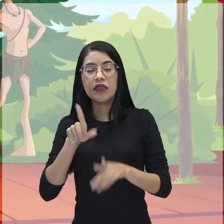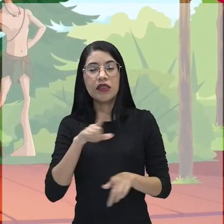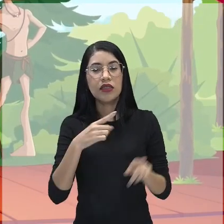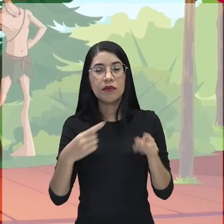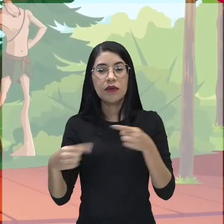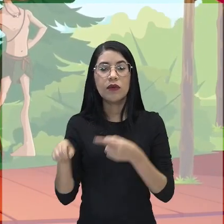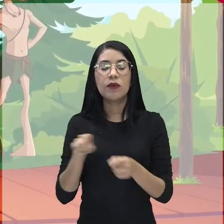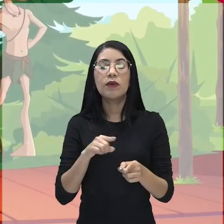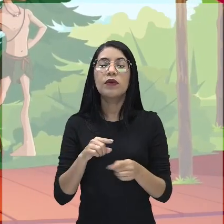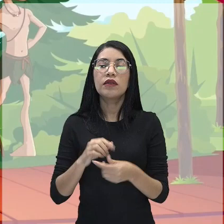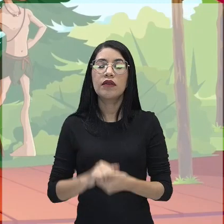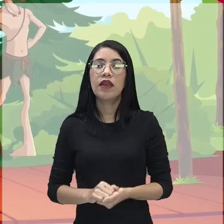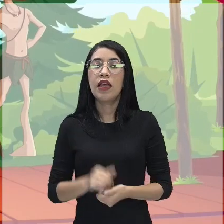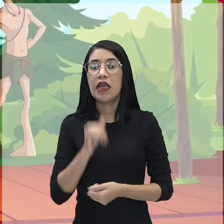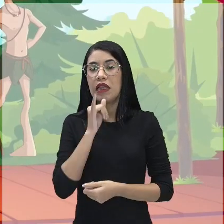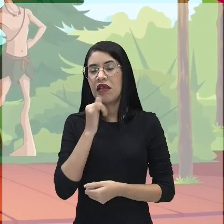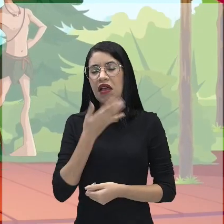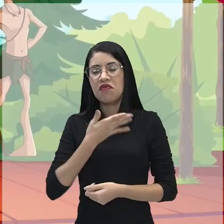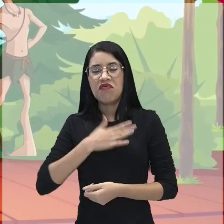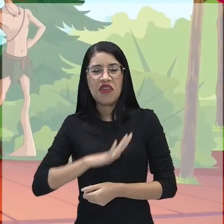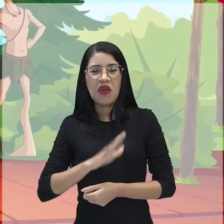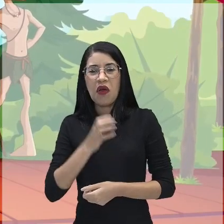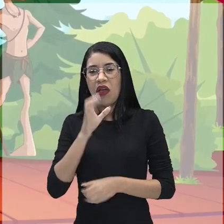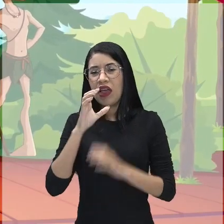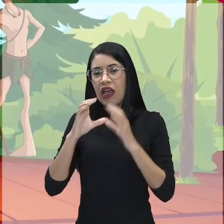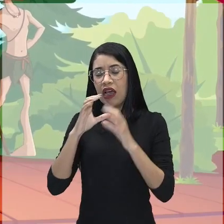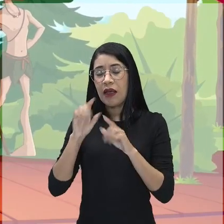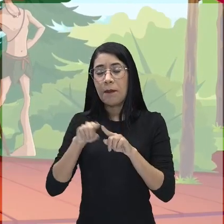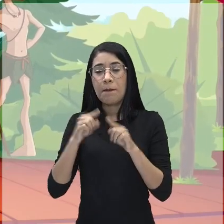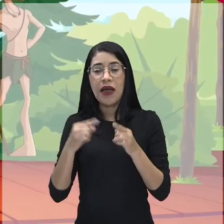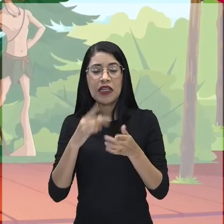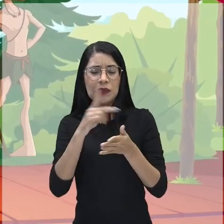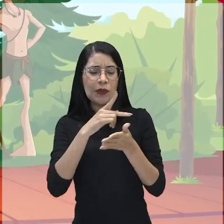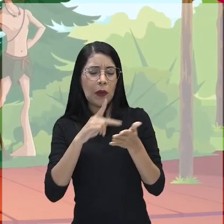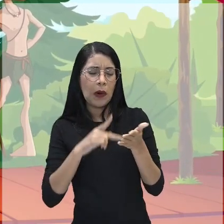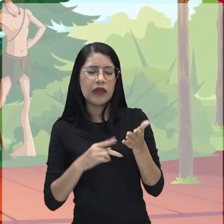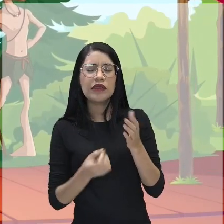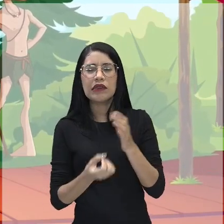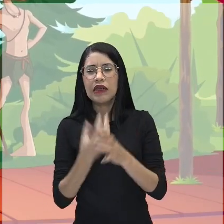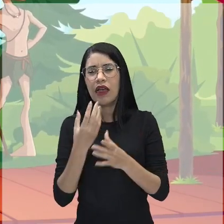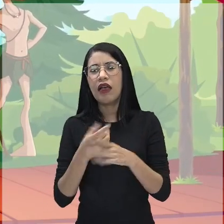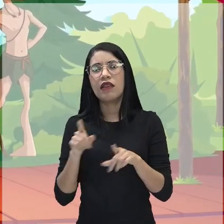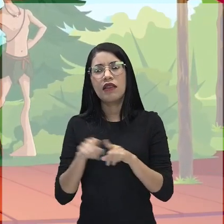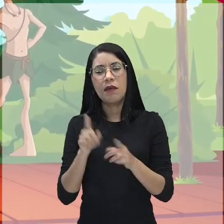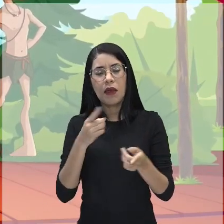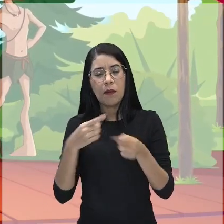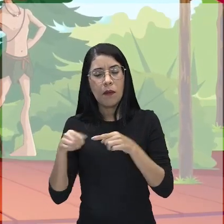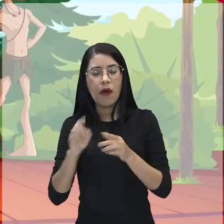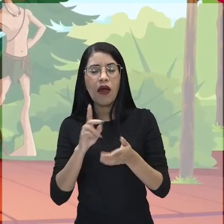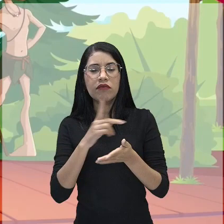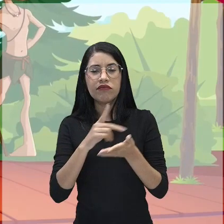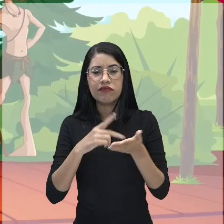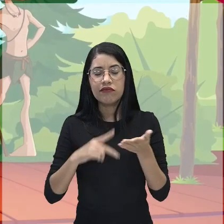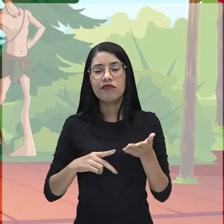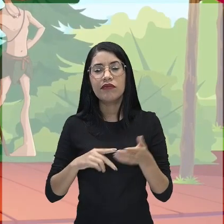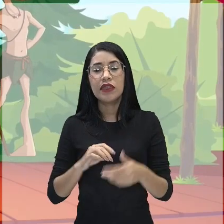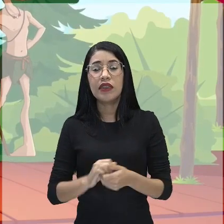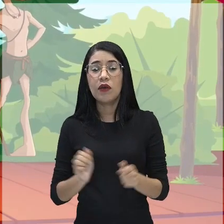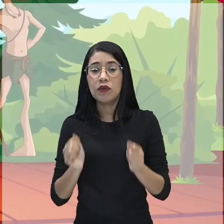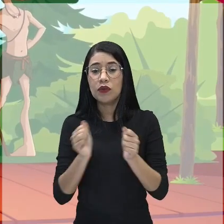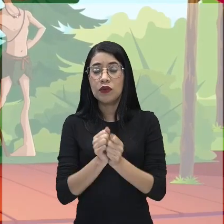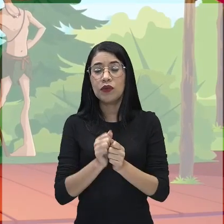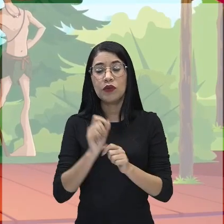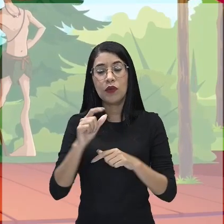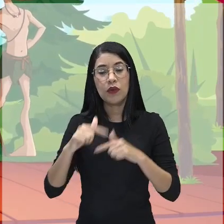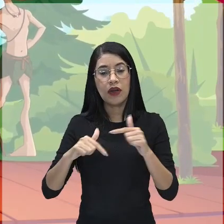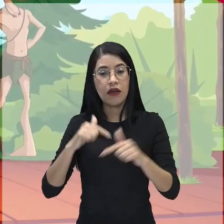música. Ah, eu não gosto de cantar, mas eu gosto de escrever poesia, eu gosto de escrever música. Então, unir um grupo, um